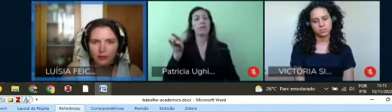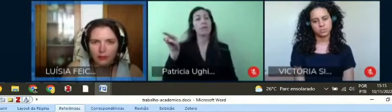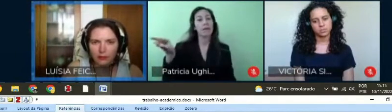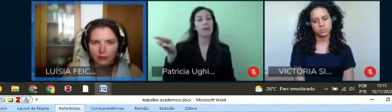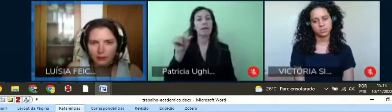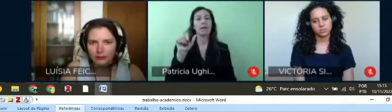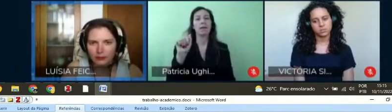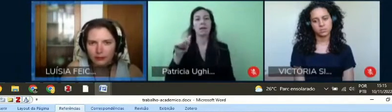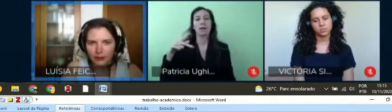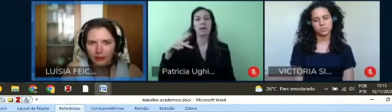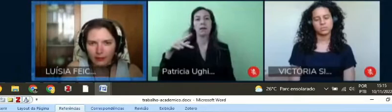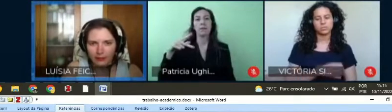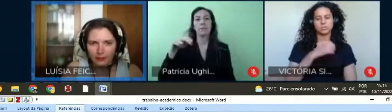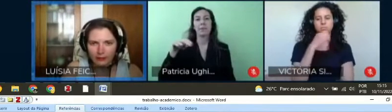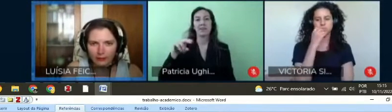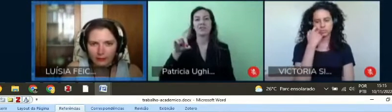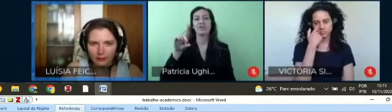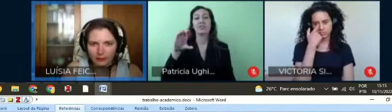Estão